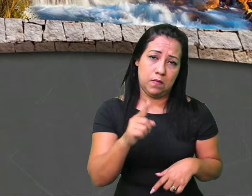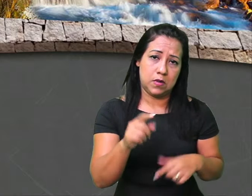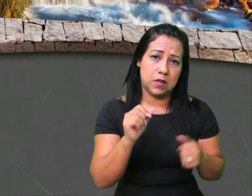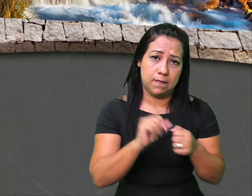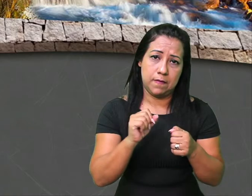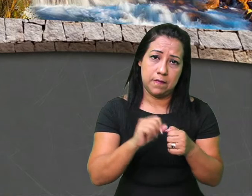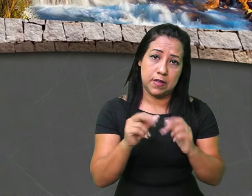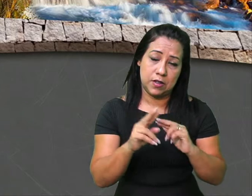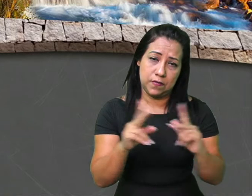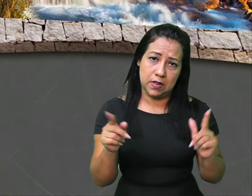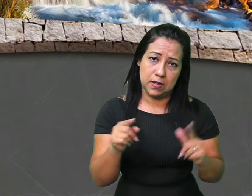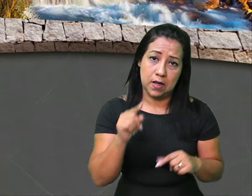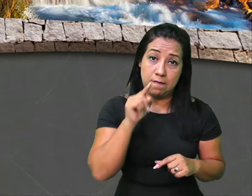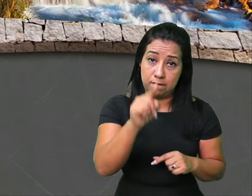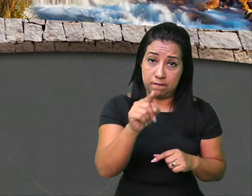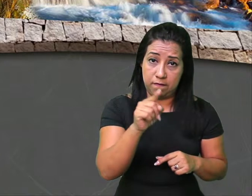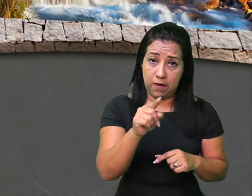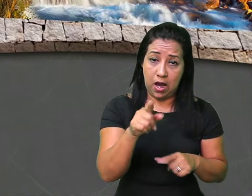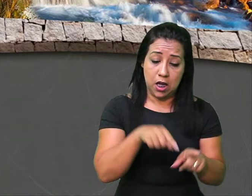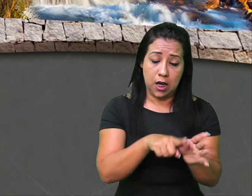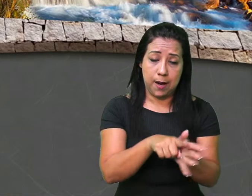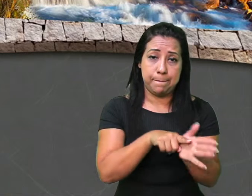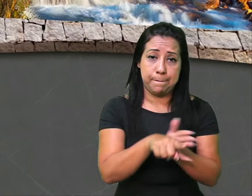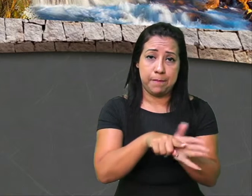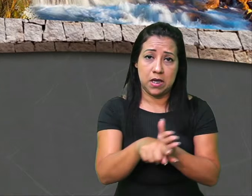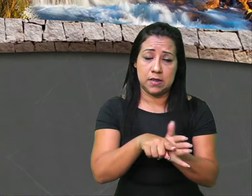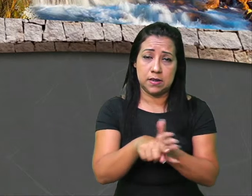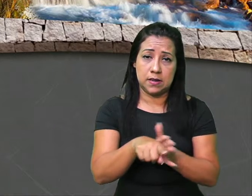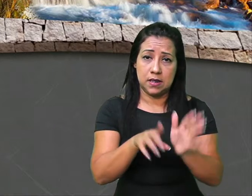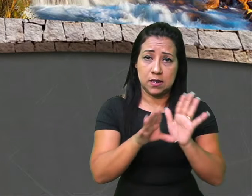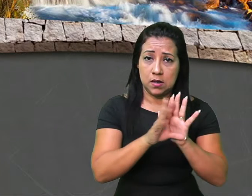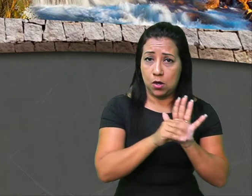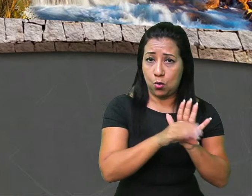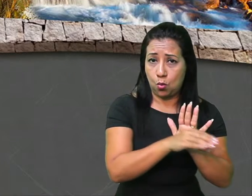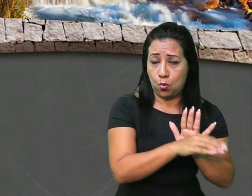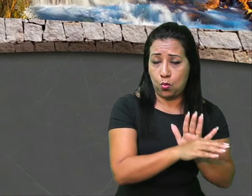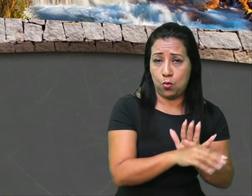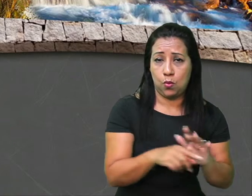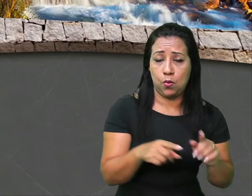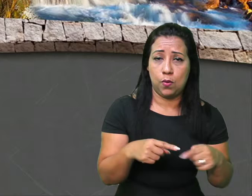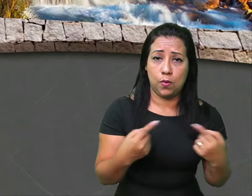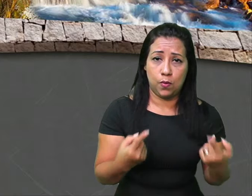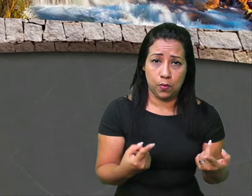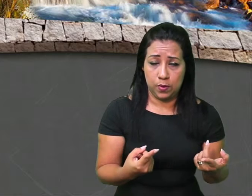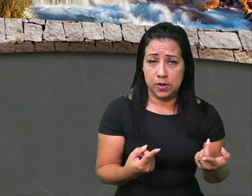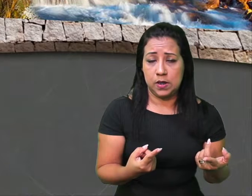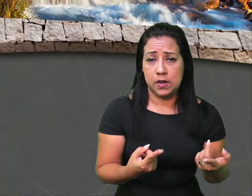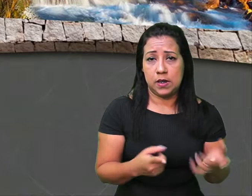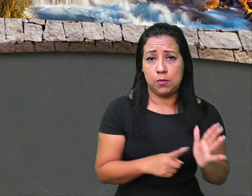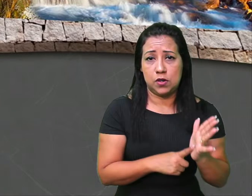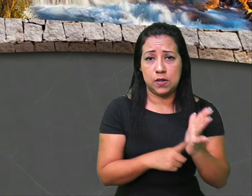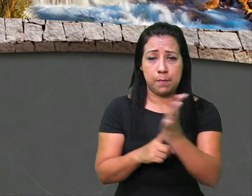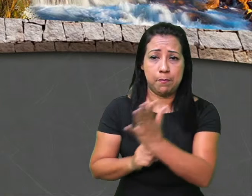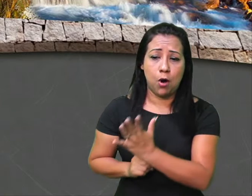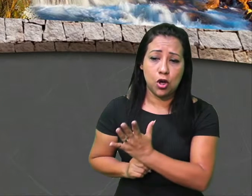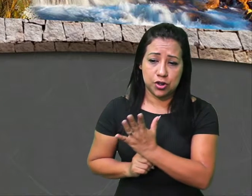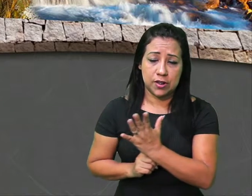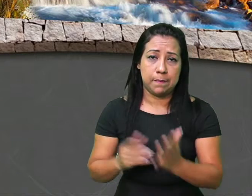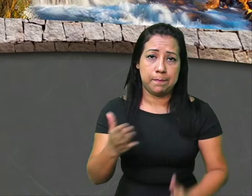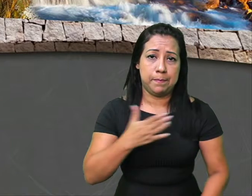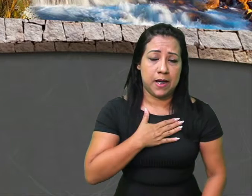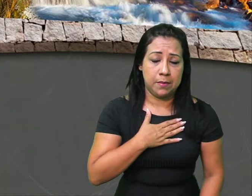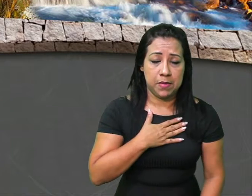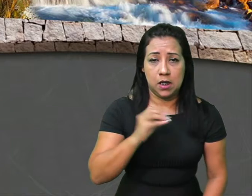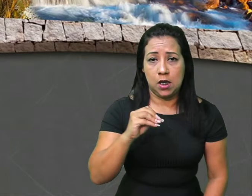lá no Google, põe lá, pesquisa, e coloca para o Arimateia, coloca para o Rogério, coloca para o